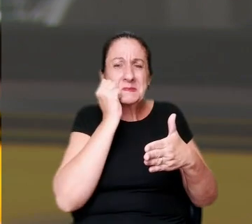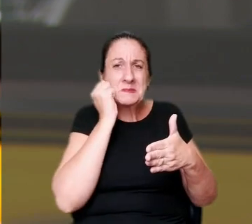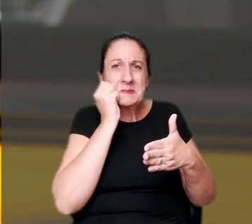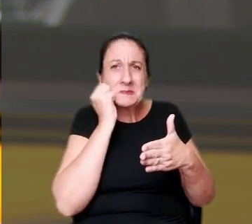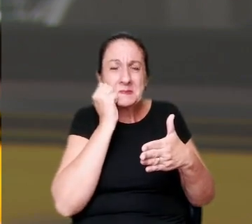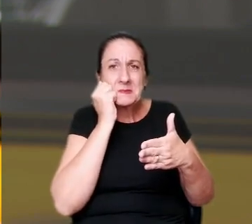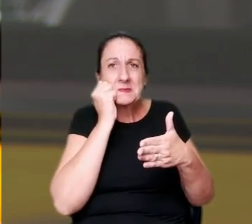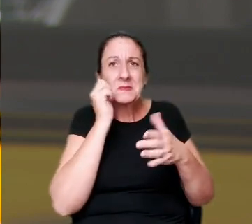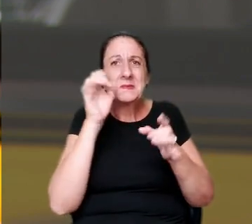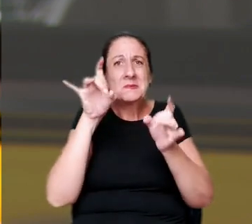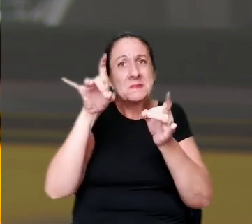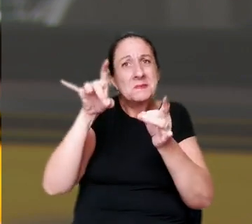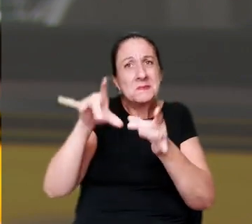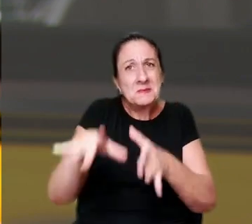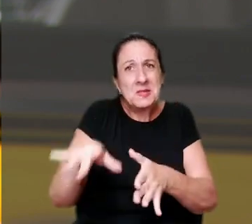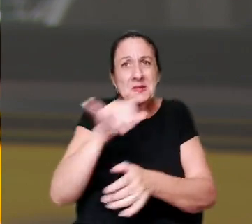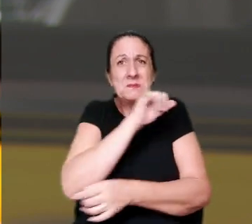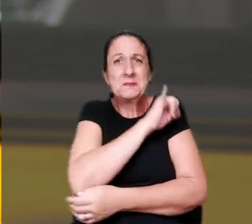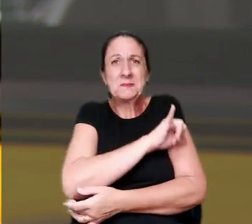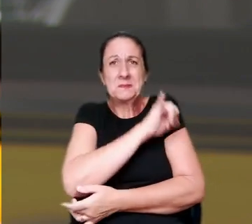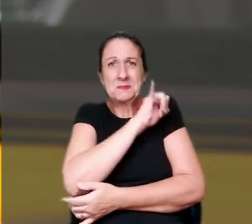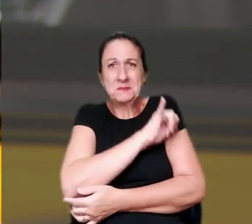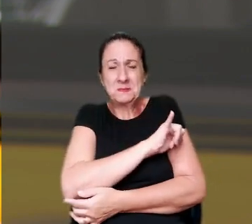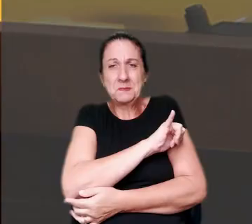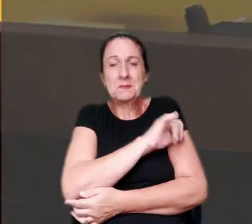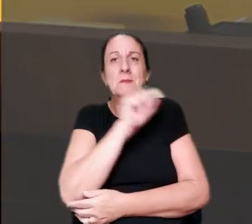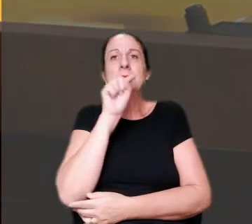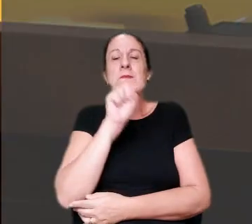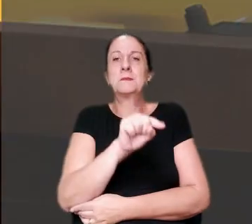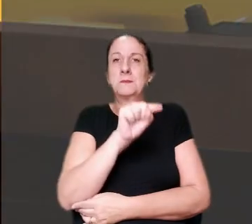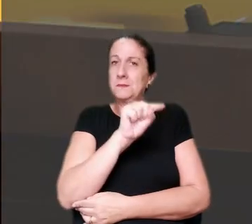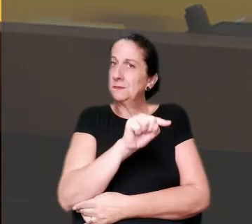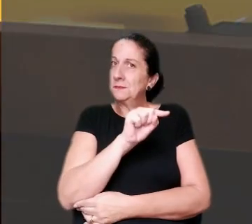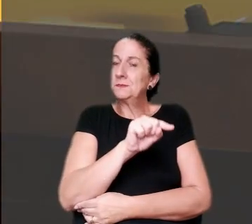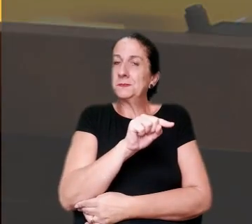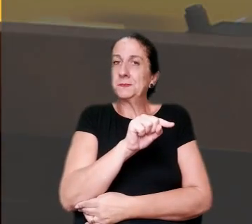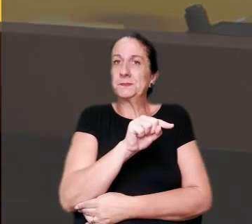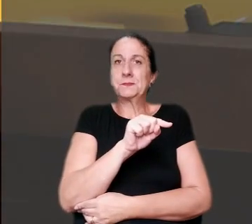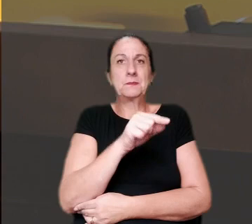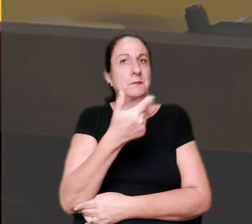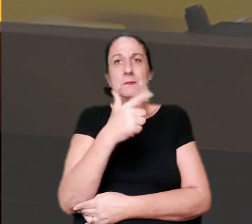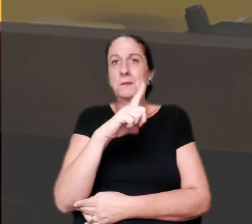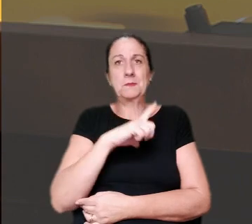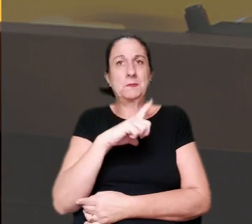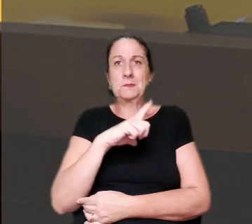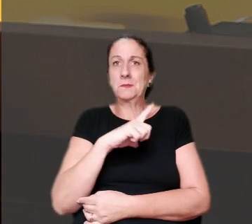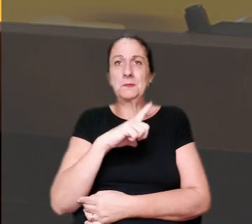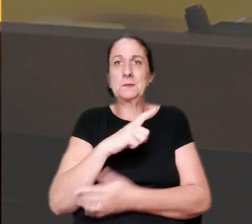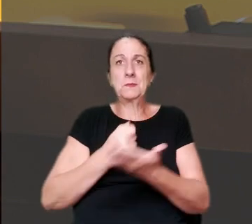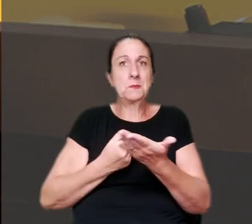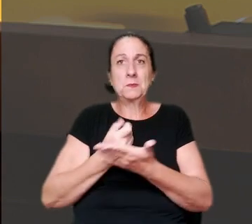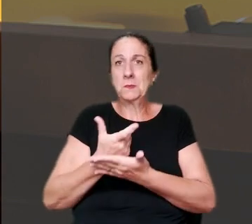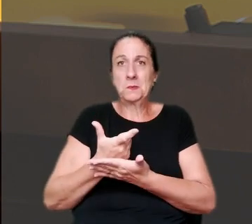negreiro, despejado no Rio de Janeiro. Lá ele não teve